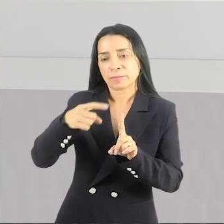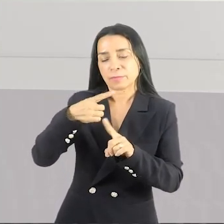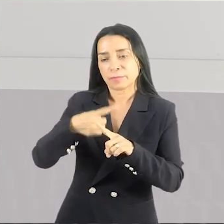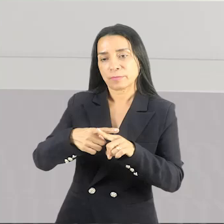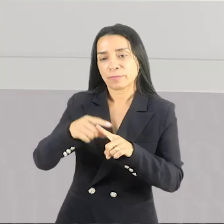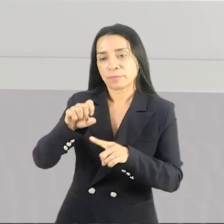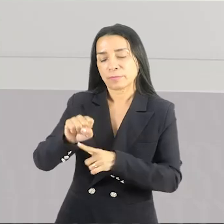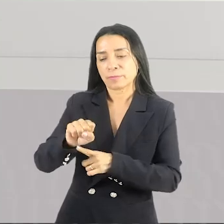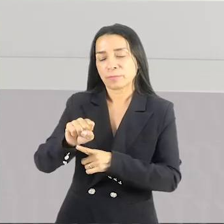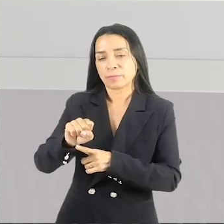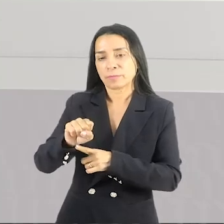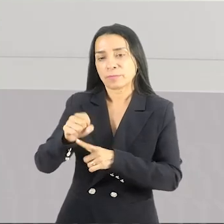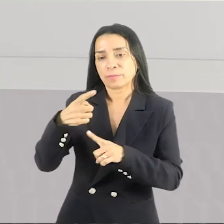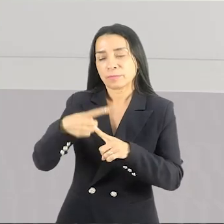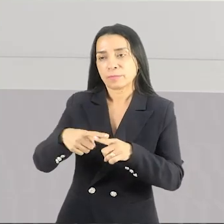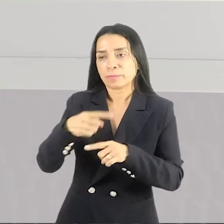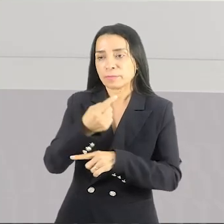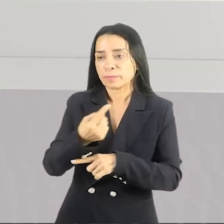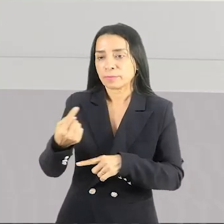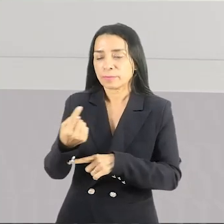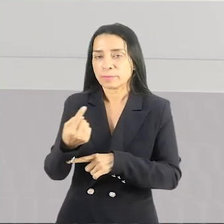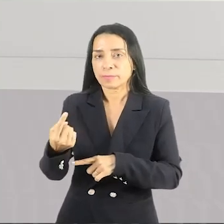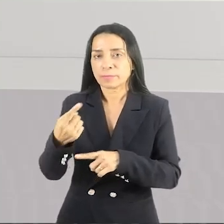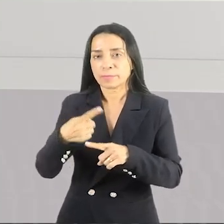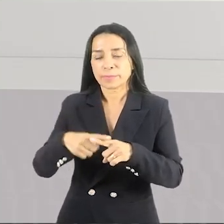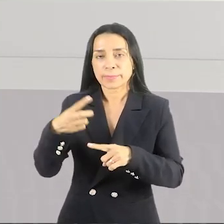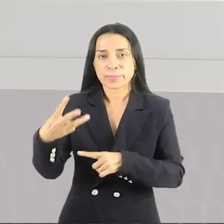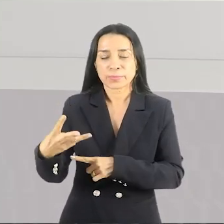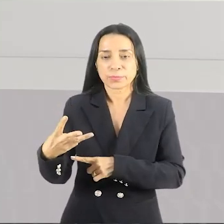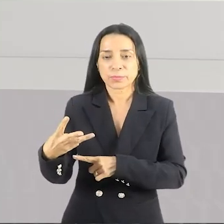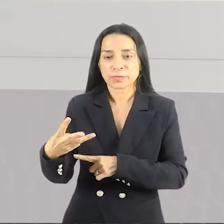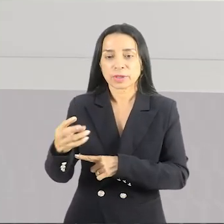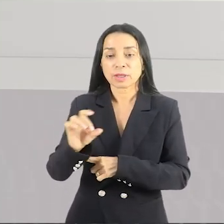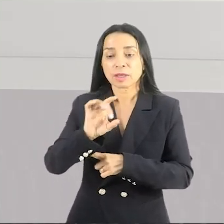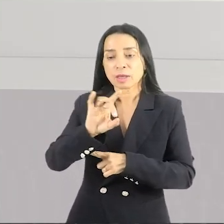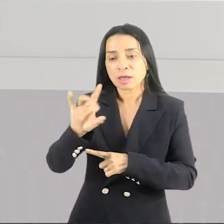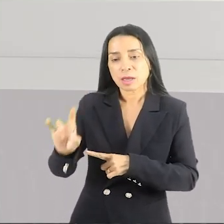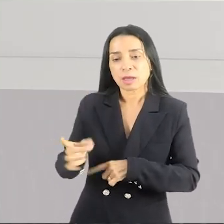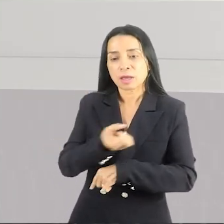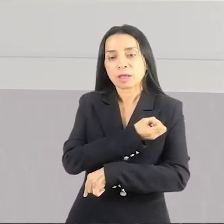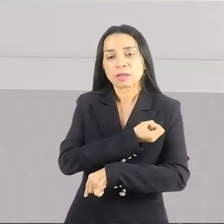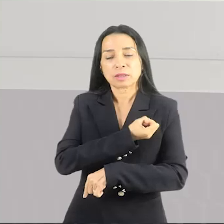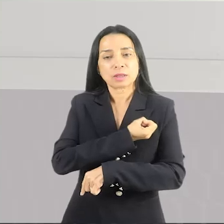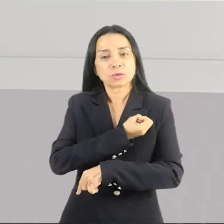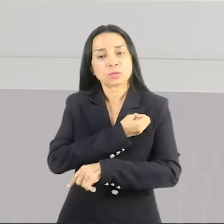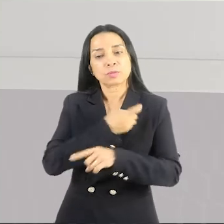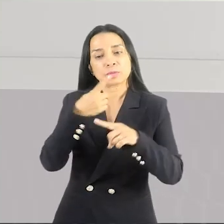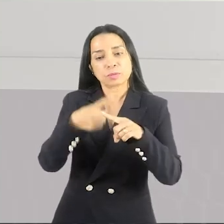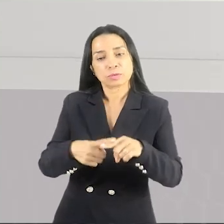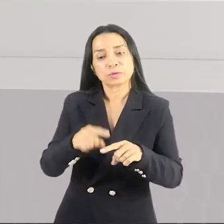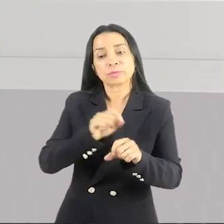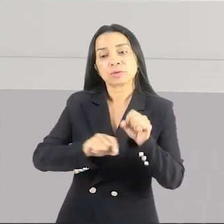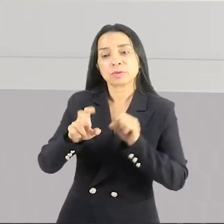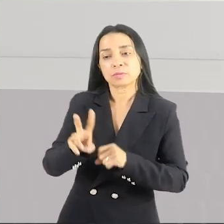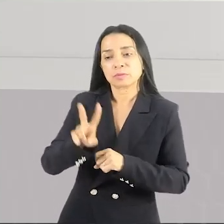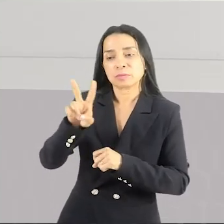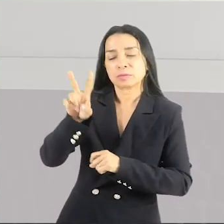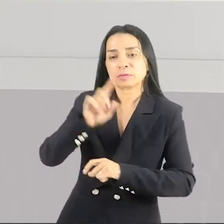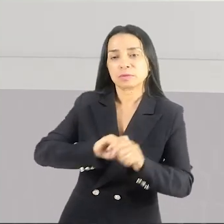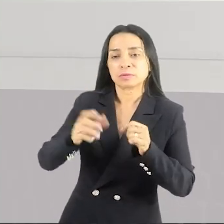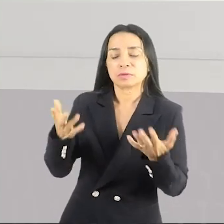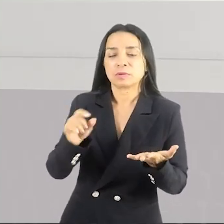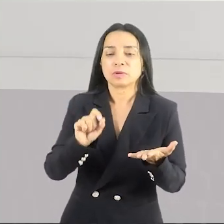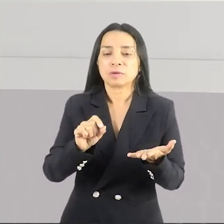vezes 8, mais 11 vezes 3. Cada número você multiplica pelo seu peso. E